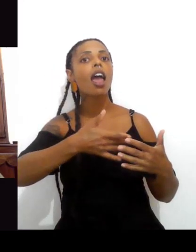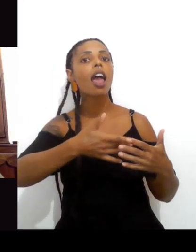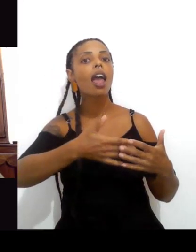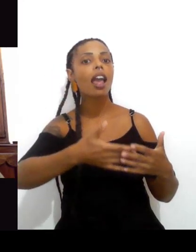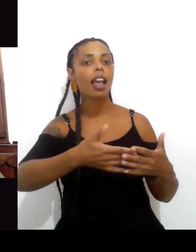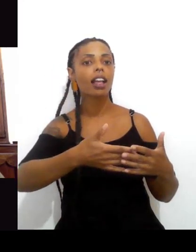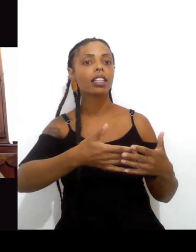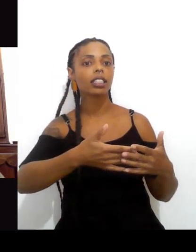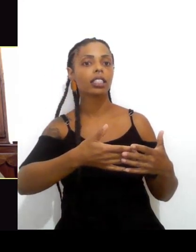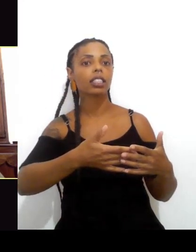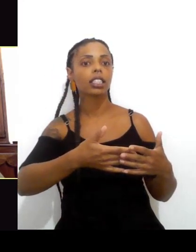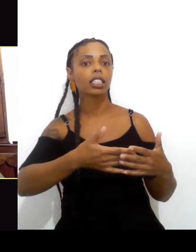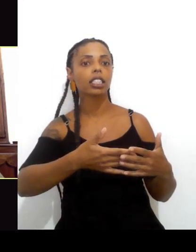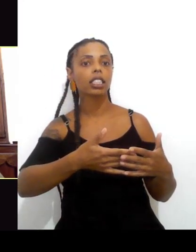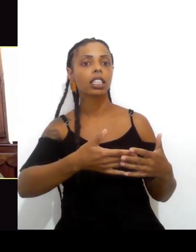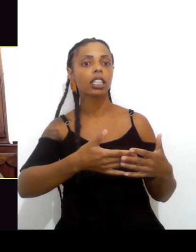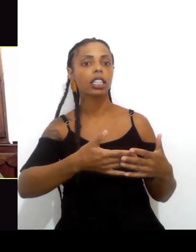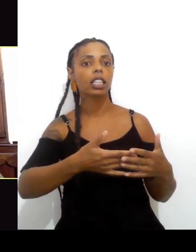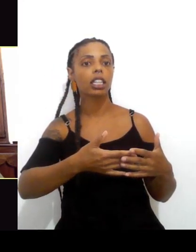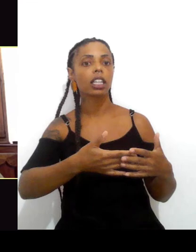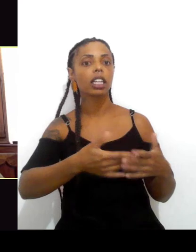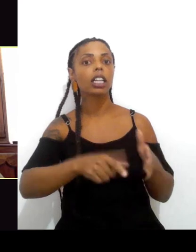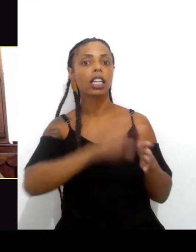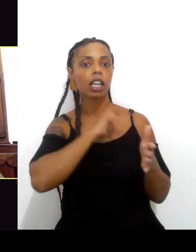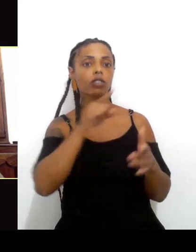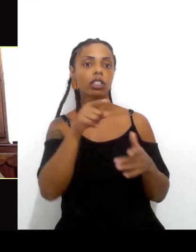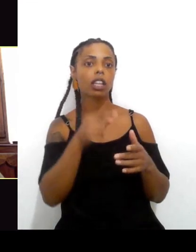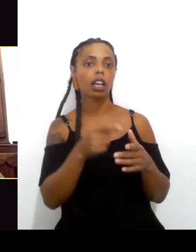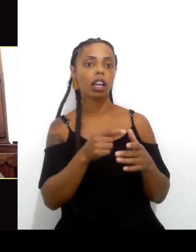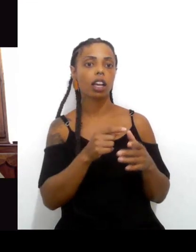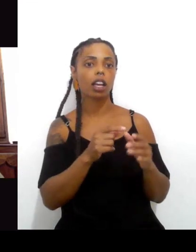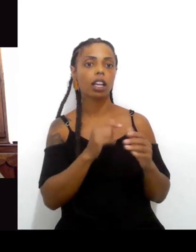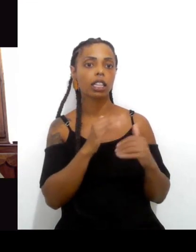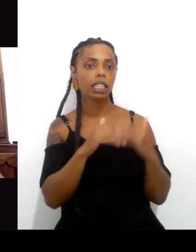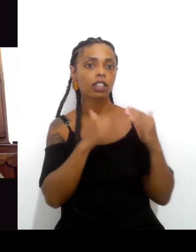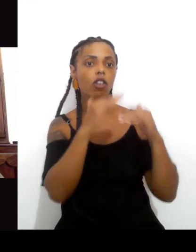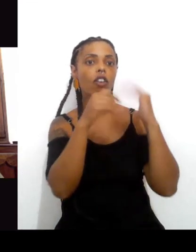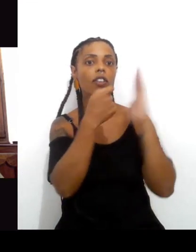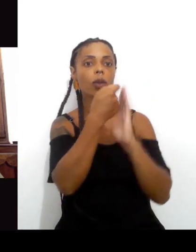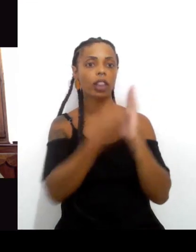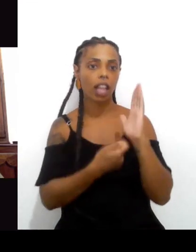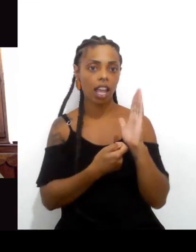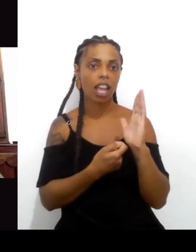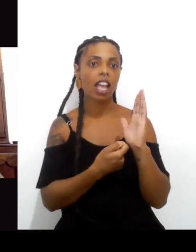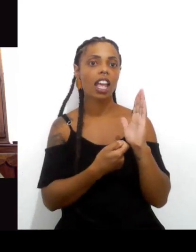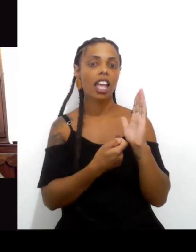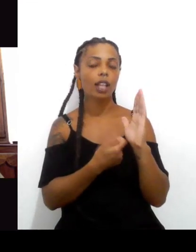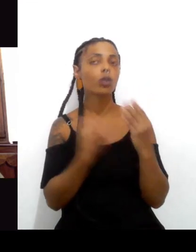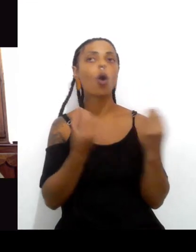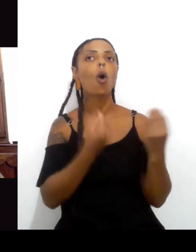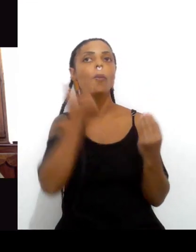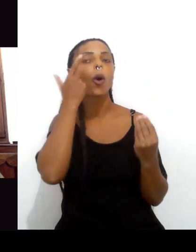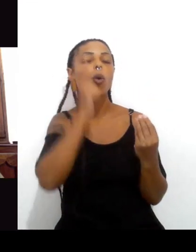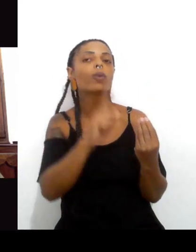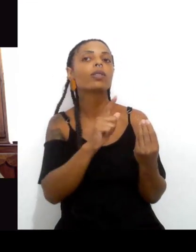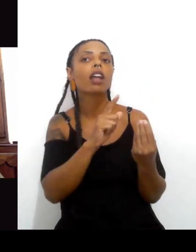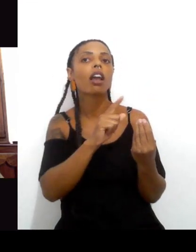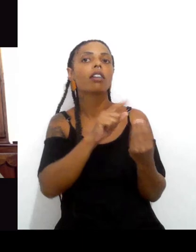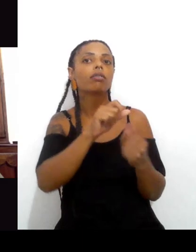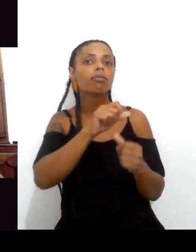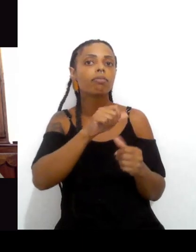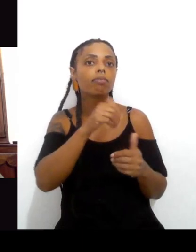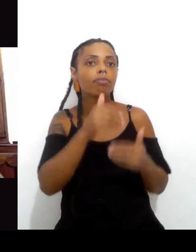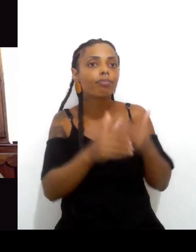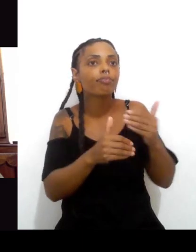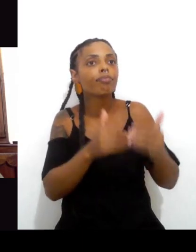se desenvolveu principalmente né como isso ganha corpo né quando envolve a apresentação